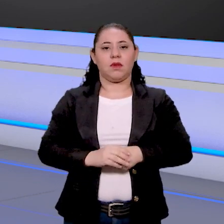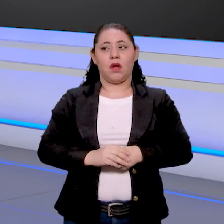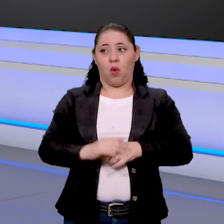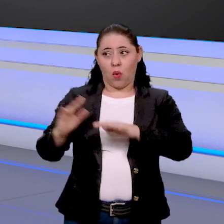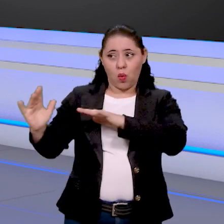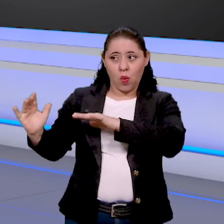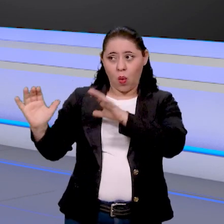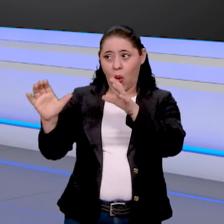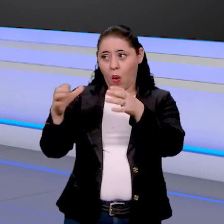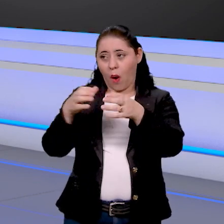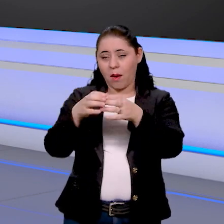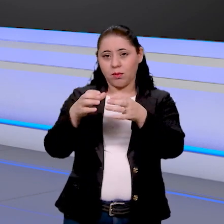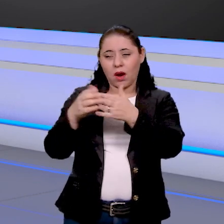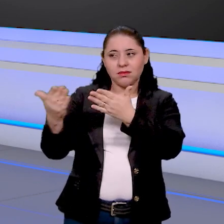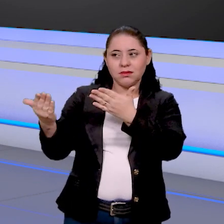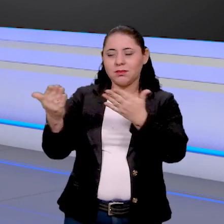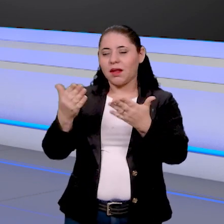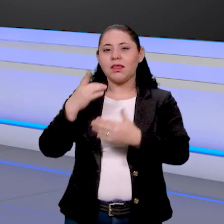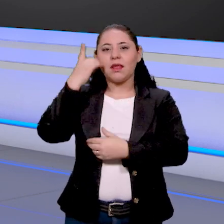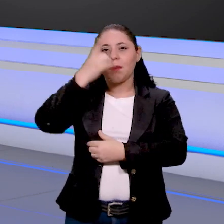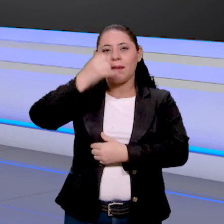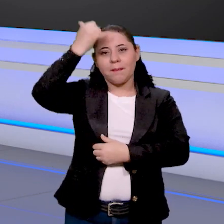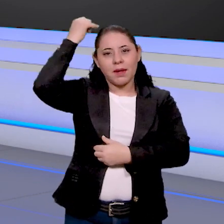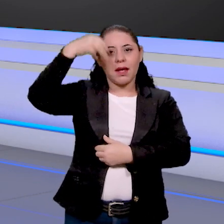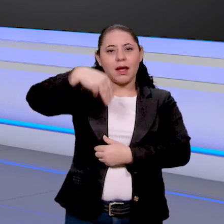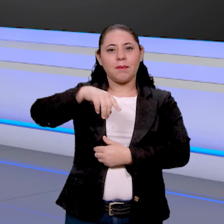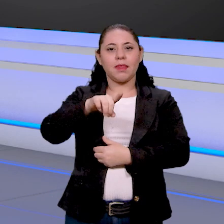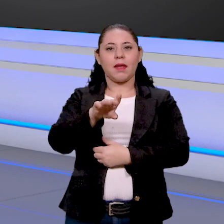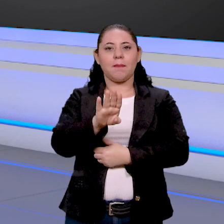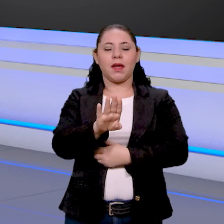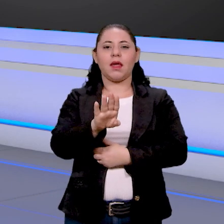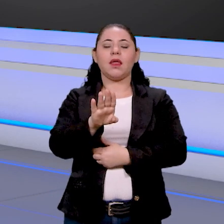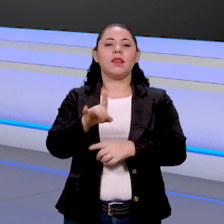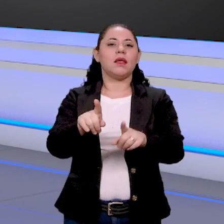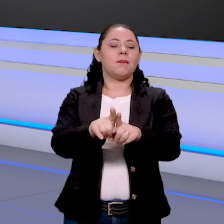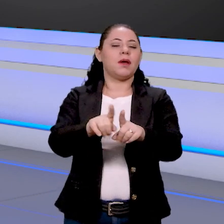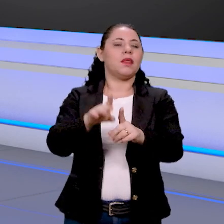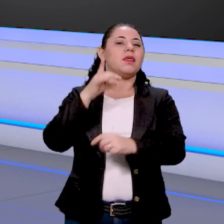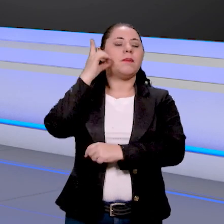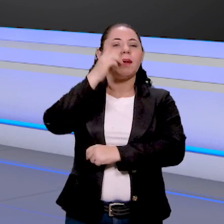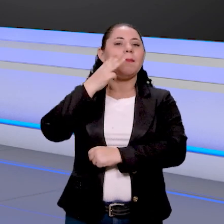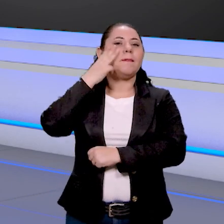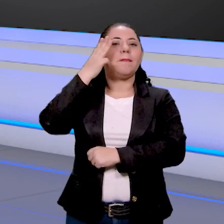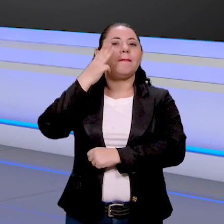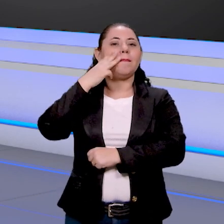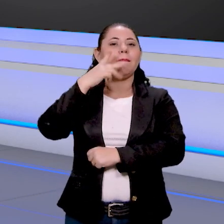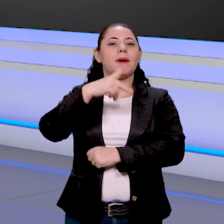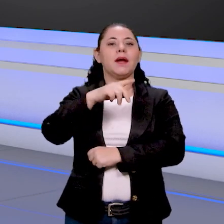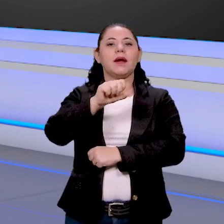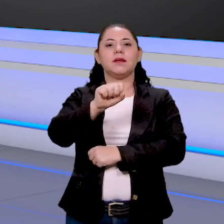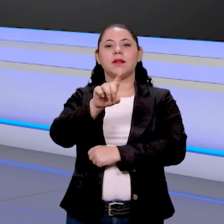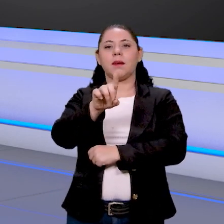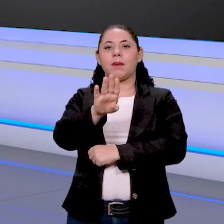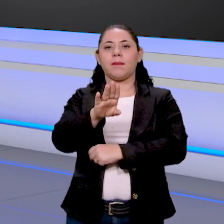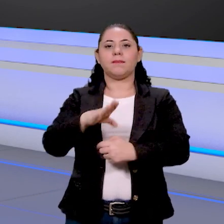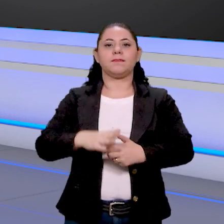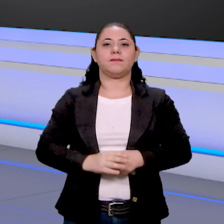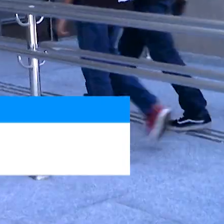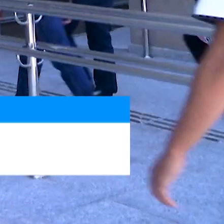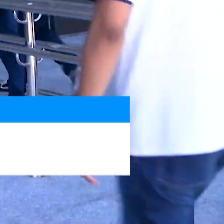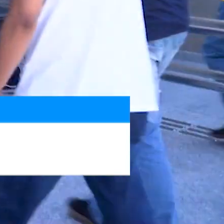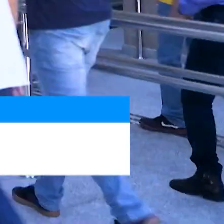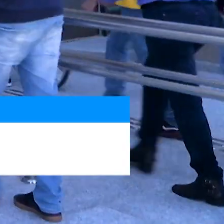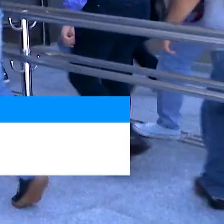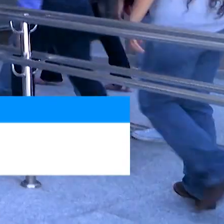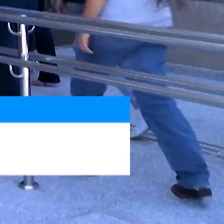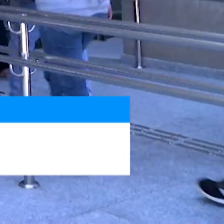Legislativo. A comitiva foi recebida pelo deputado Júnior Mock, do MDB, e pela deputada Mara Caseiro, do PSDB.